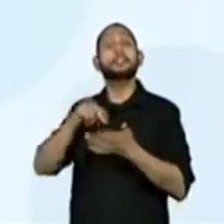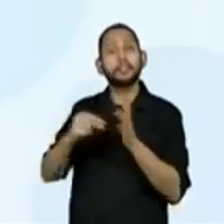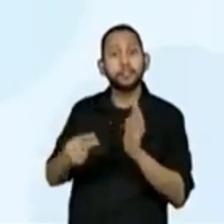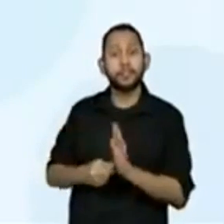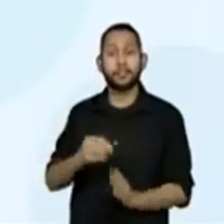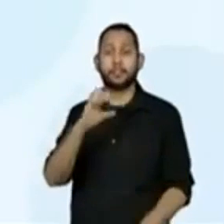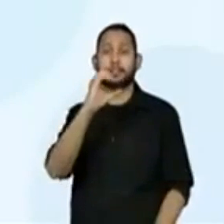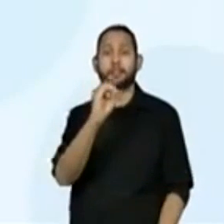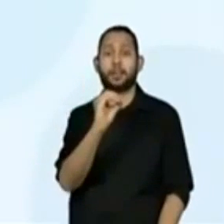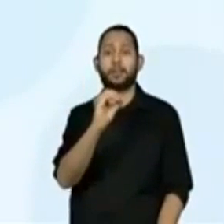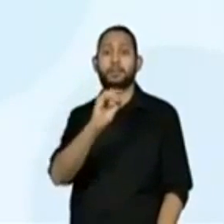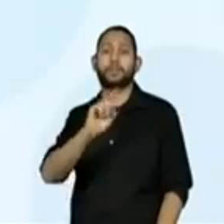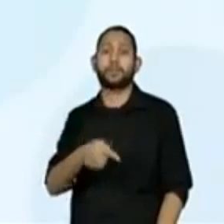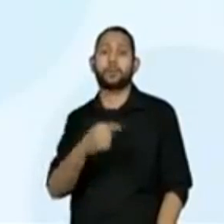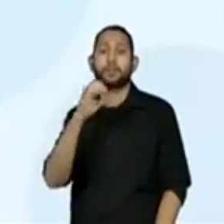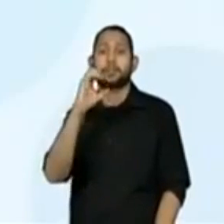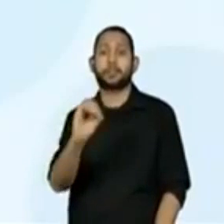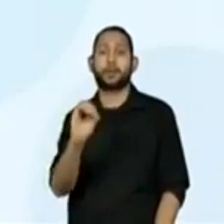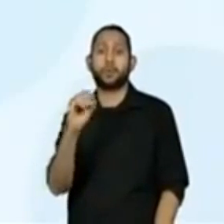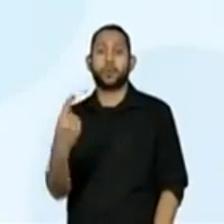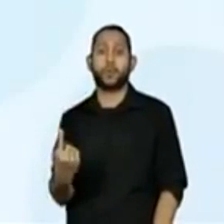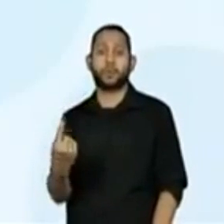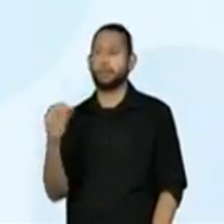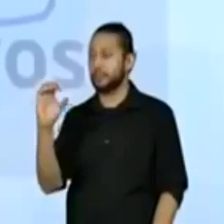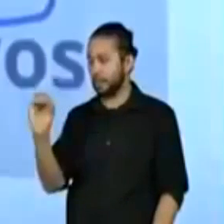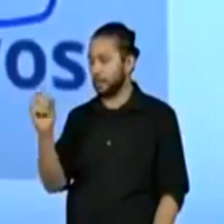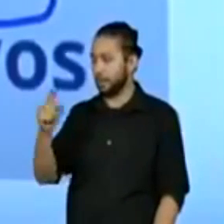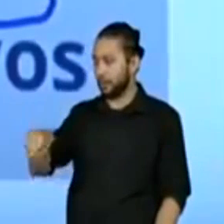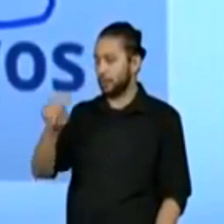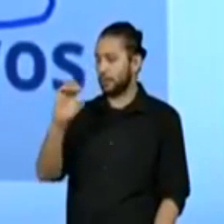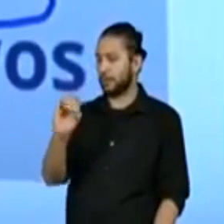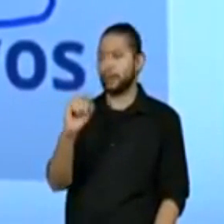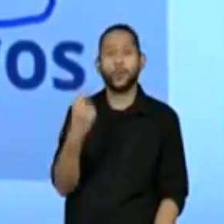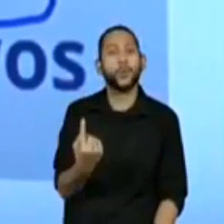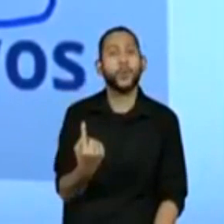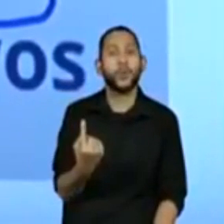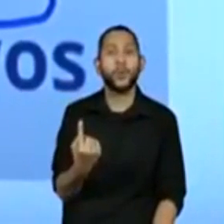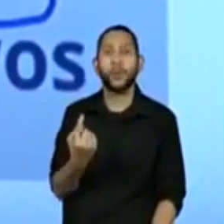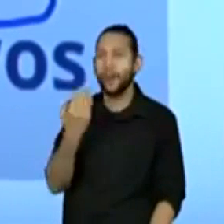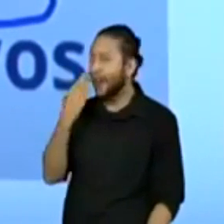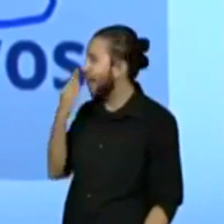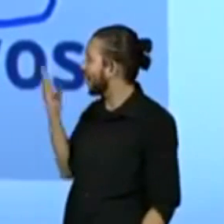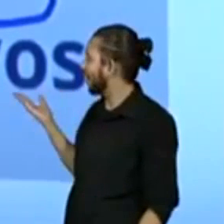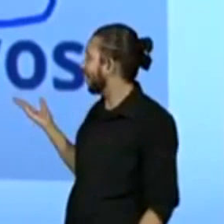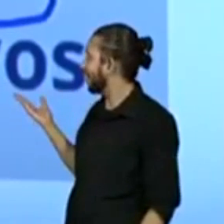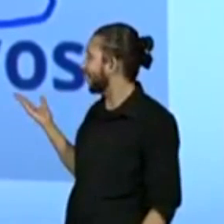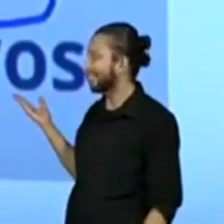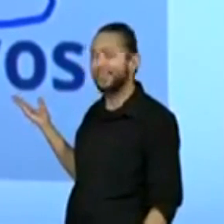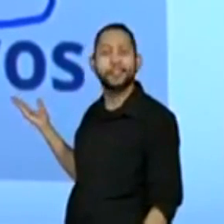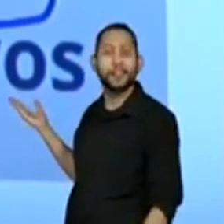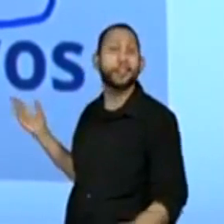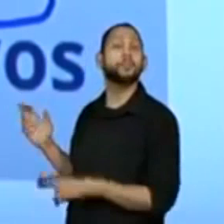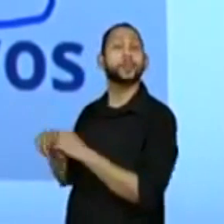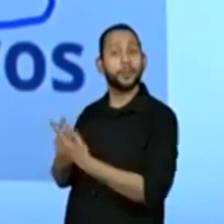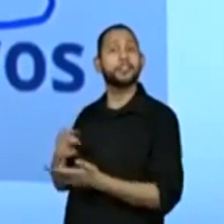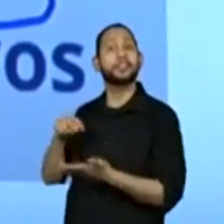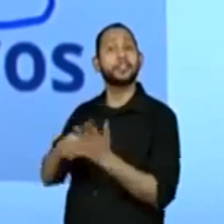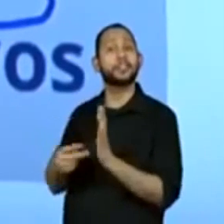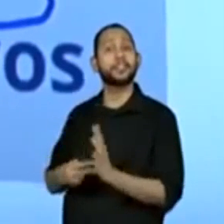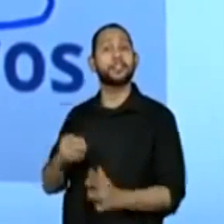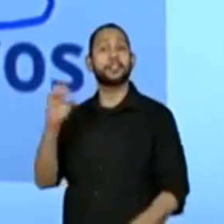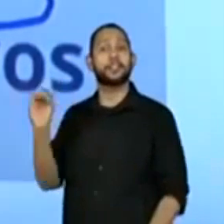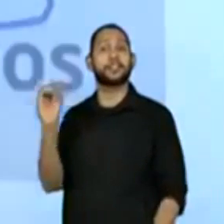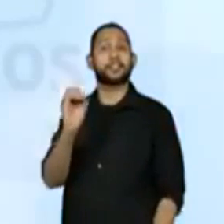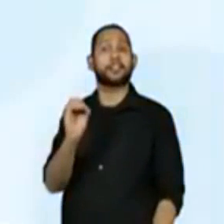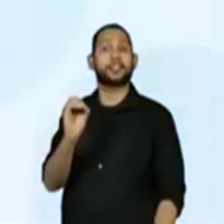Certo? 1 centavo é 1 centésimo de R$1.